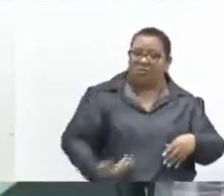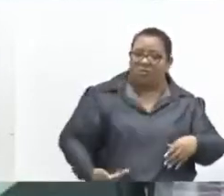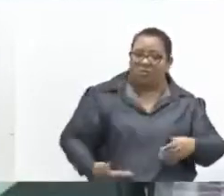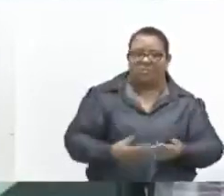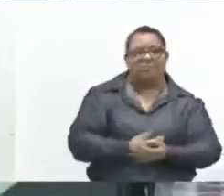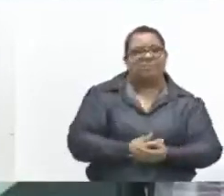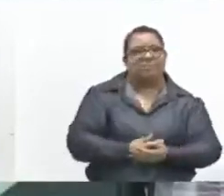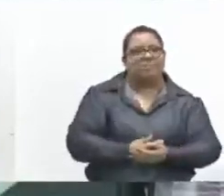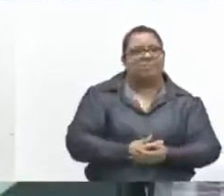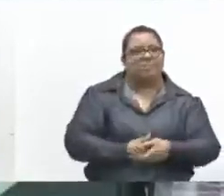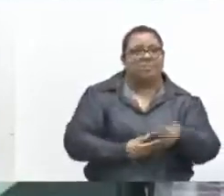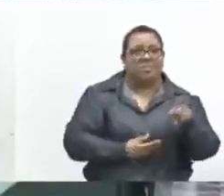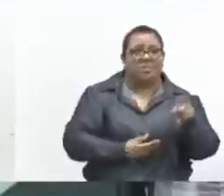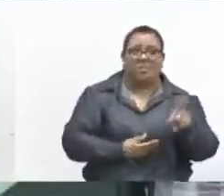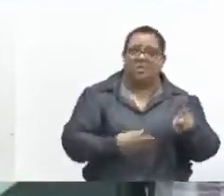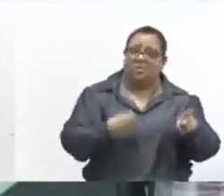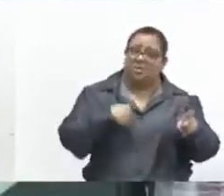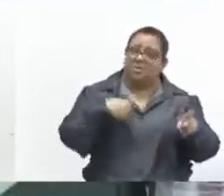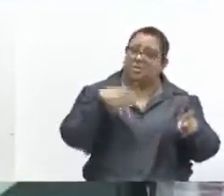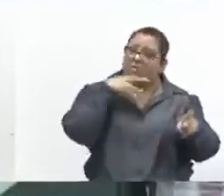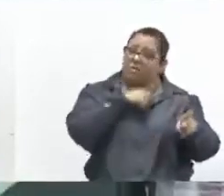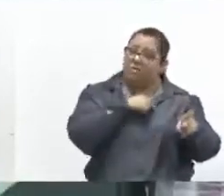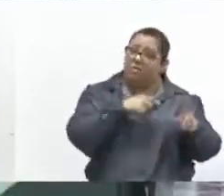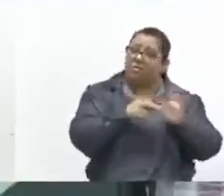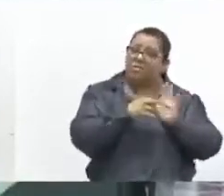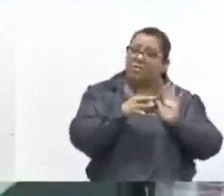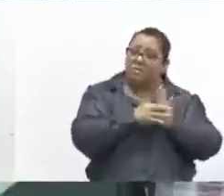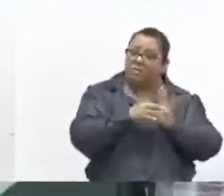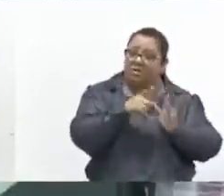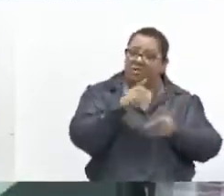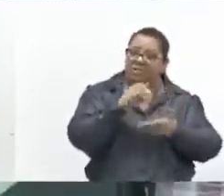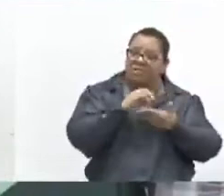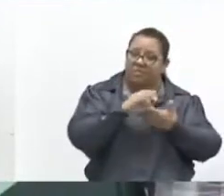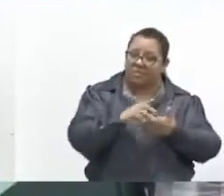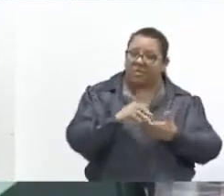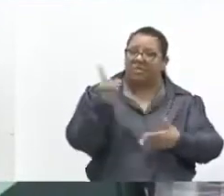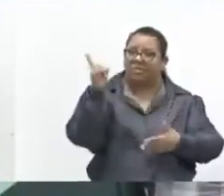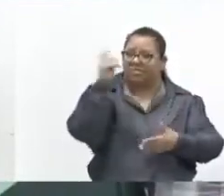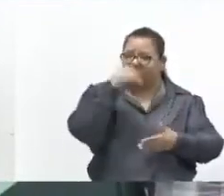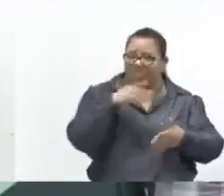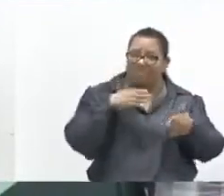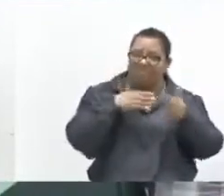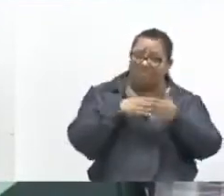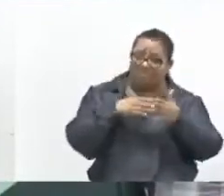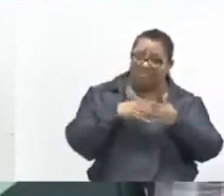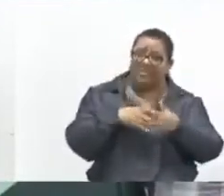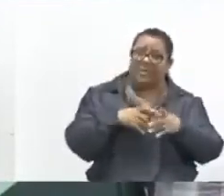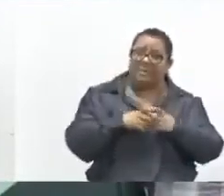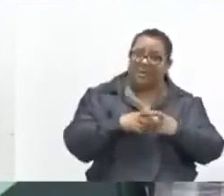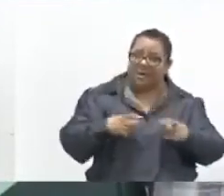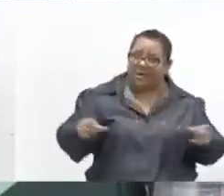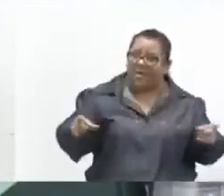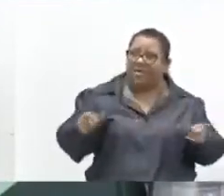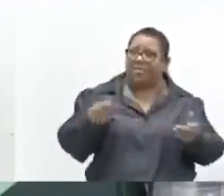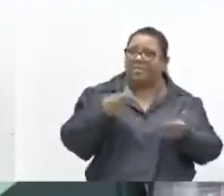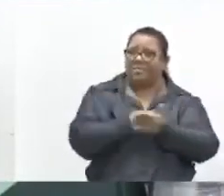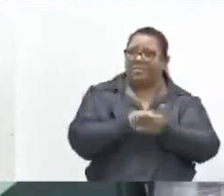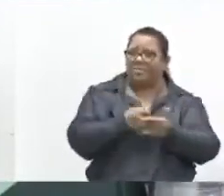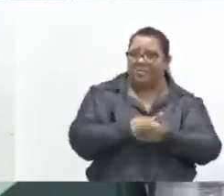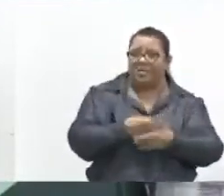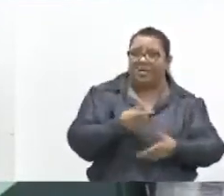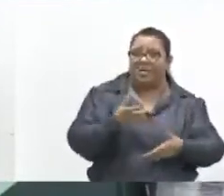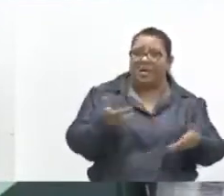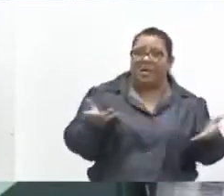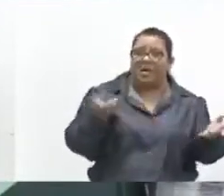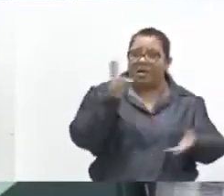Esse ponto ainda é um ponto que eu acho que, por envolver recurso financeiro, a gente vai ter que se debruçar um pouco mais, né, e fechar para que a gente não tenha